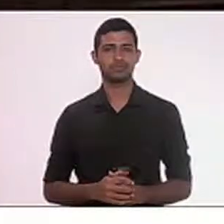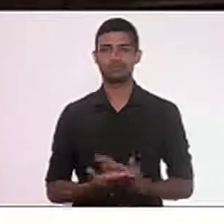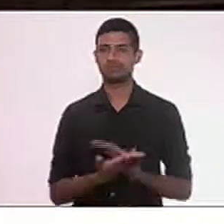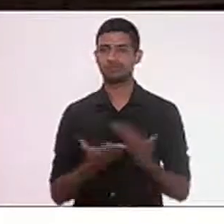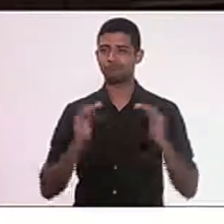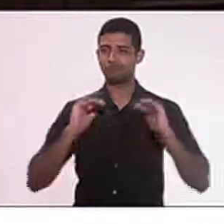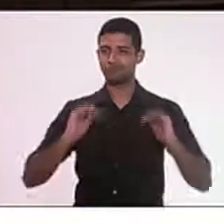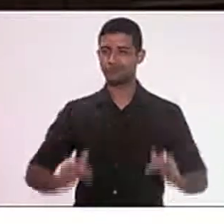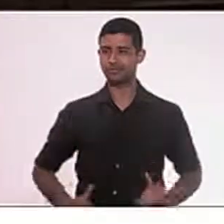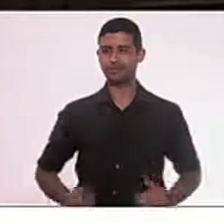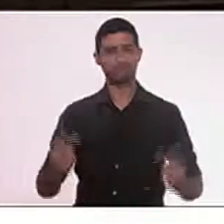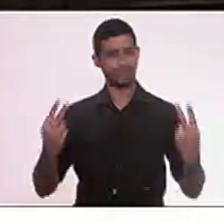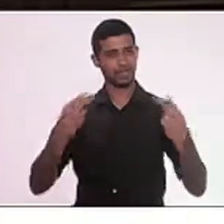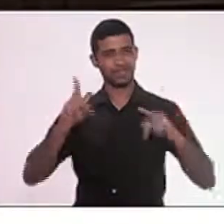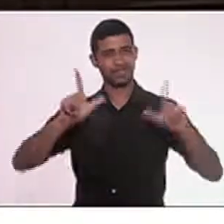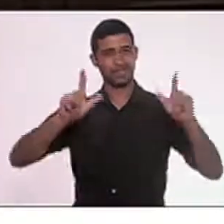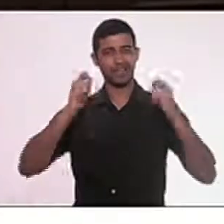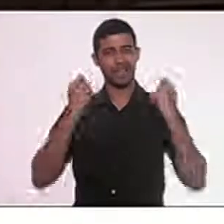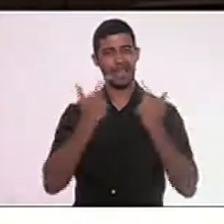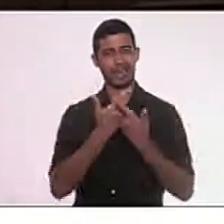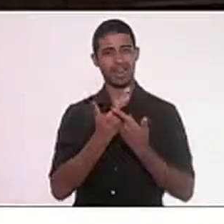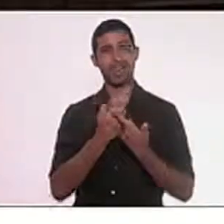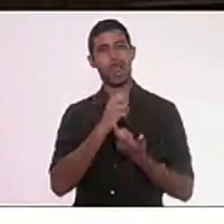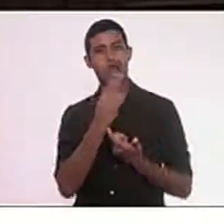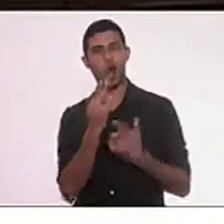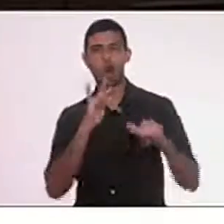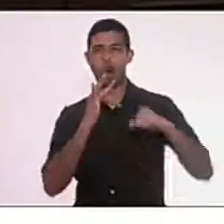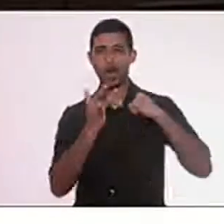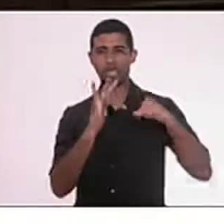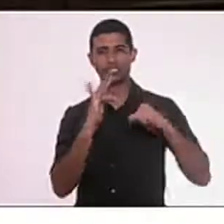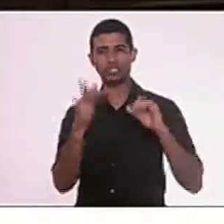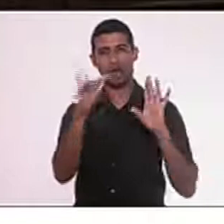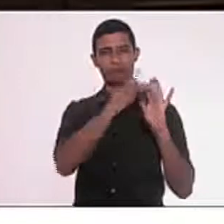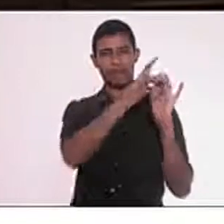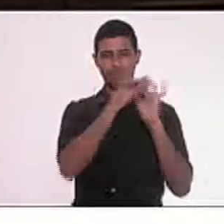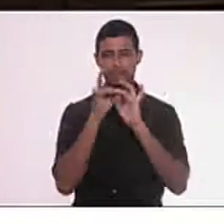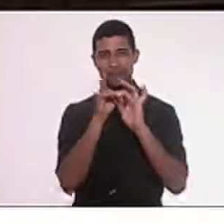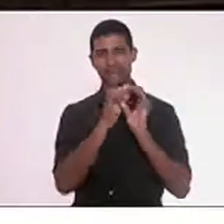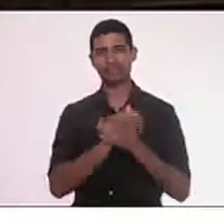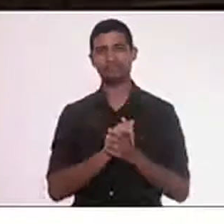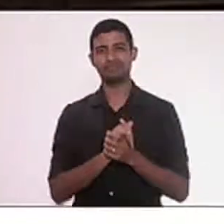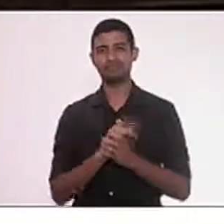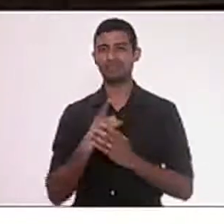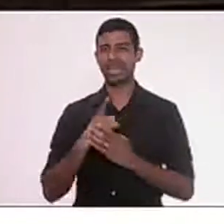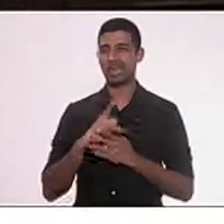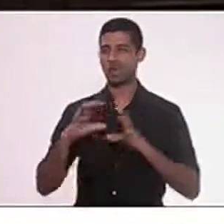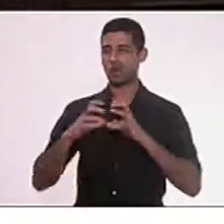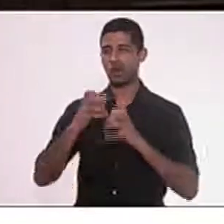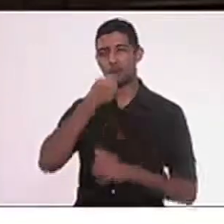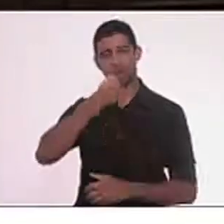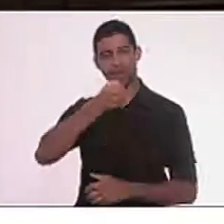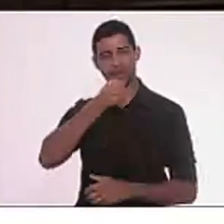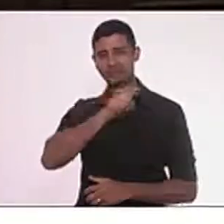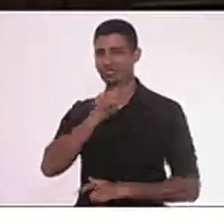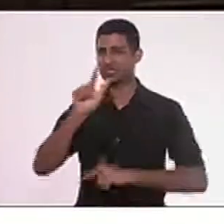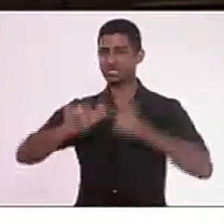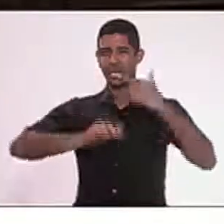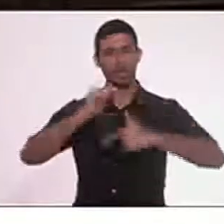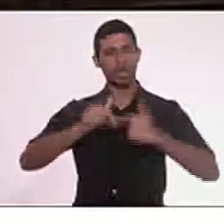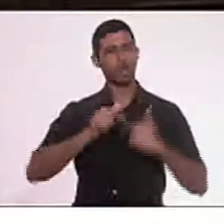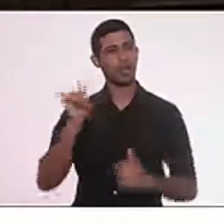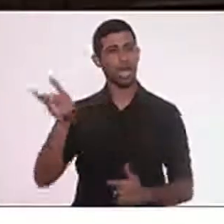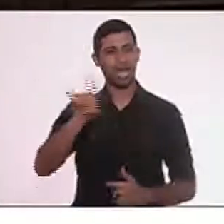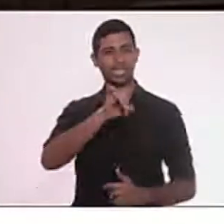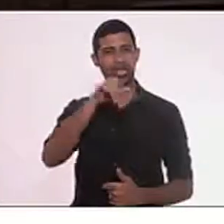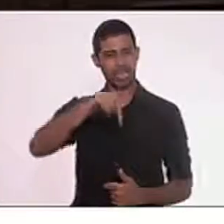cidadãos que nos assistem pela TV Alerj, nos seguem pelas redes sociais, imprensa, trabalhadoras e